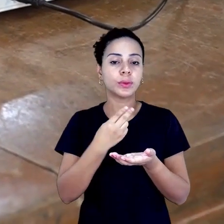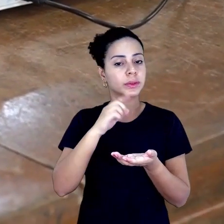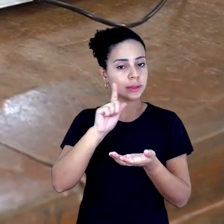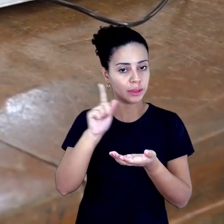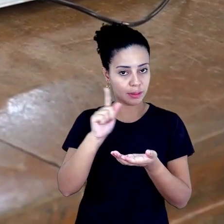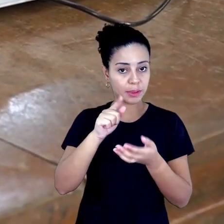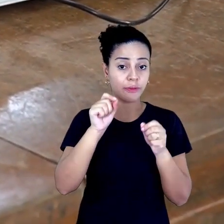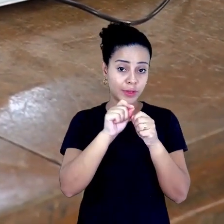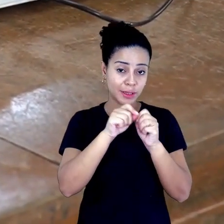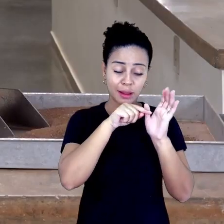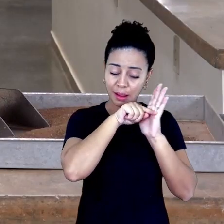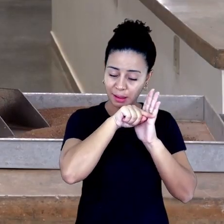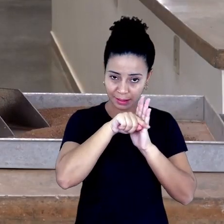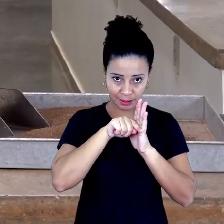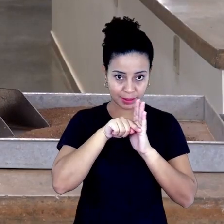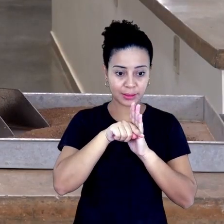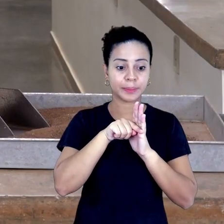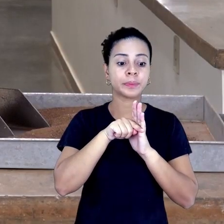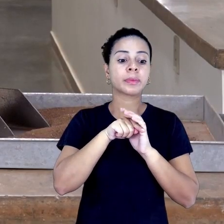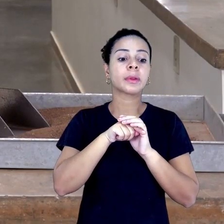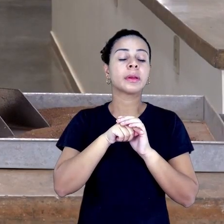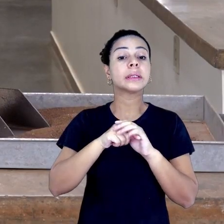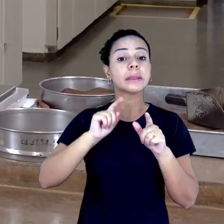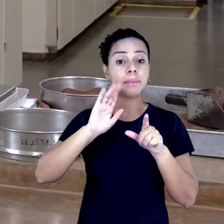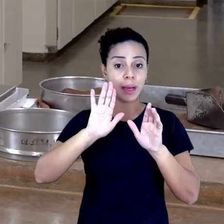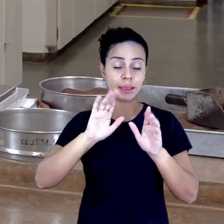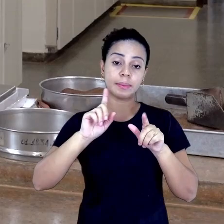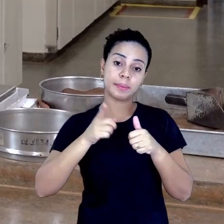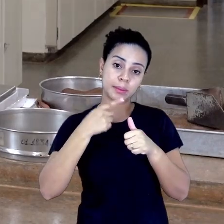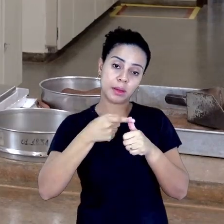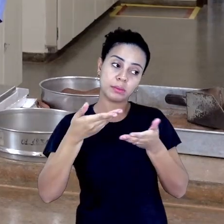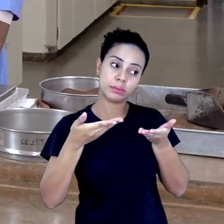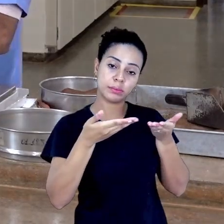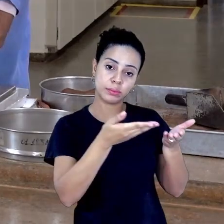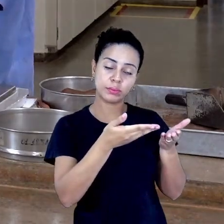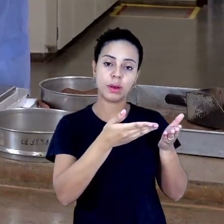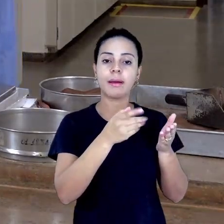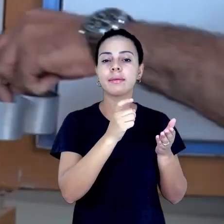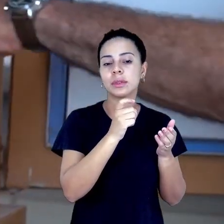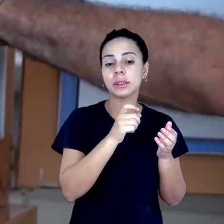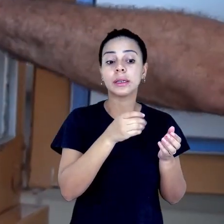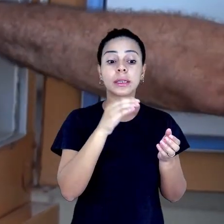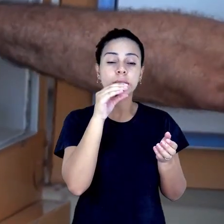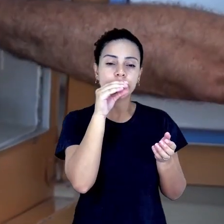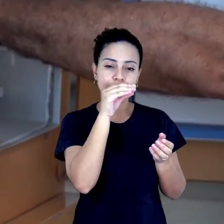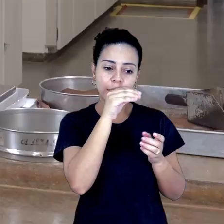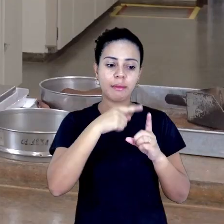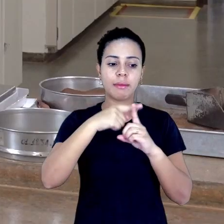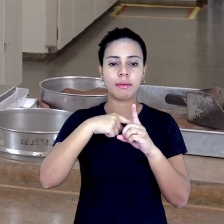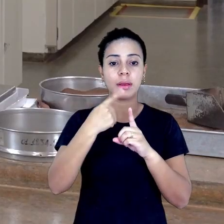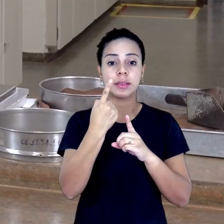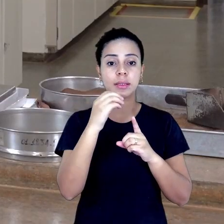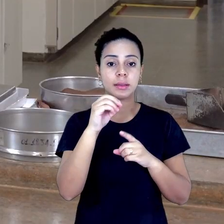da umidade higroscópica, W, levando para secar em estufa com temperatura entre 105